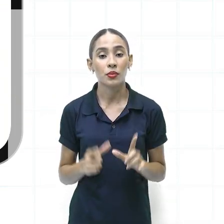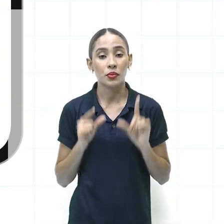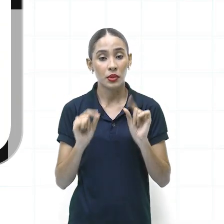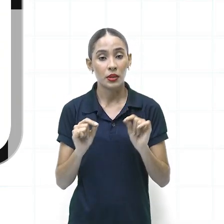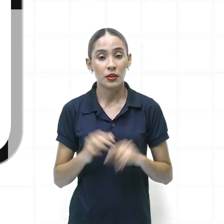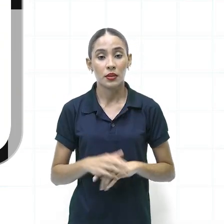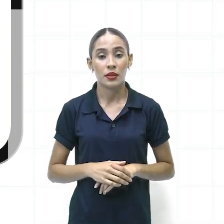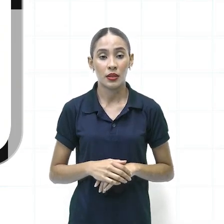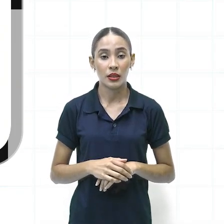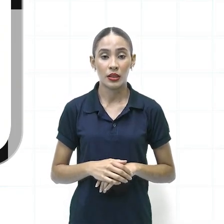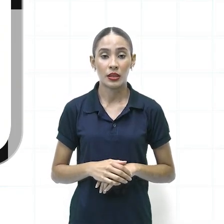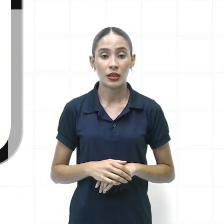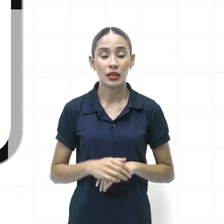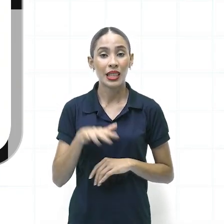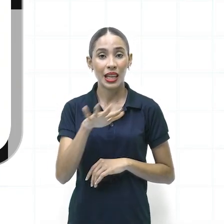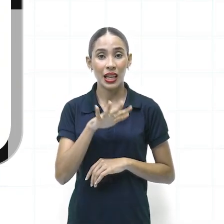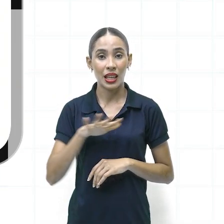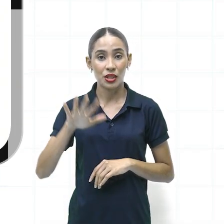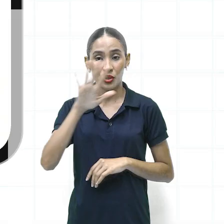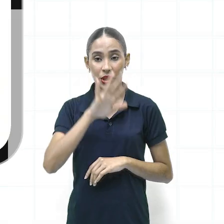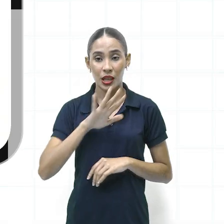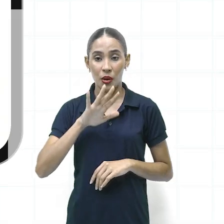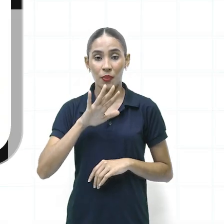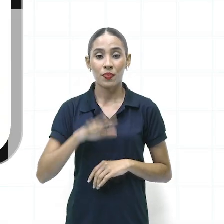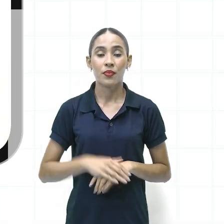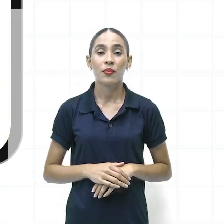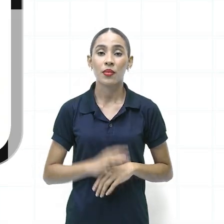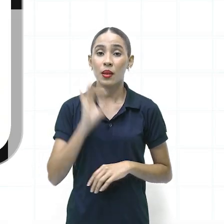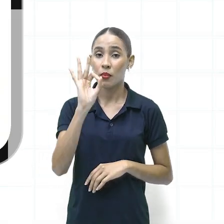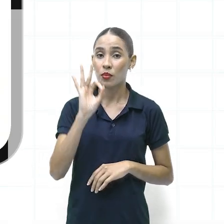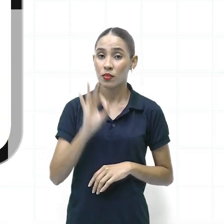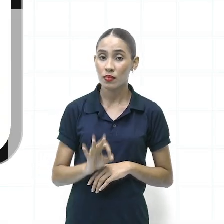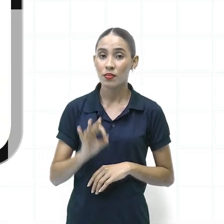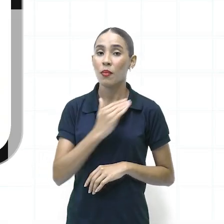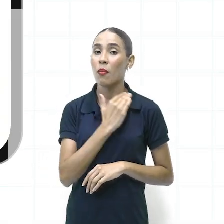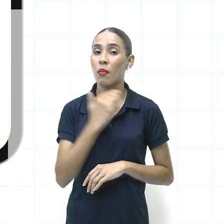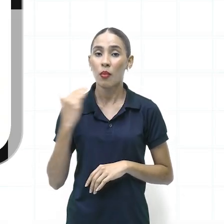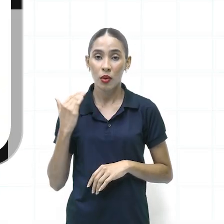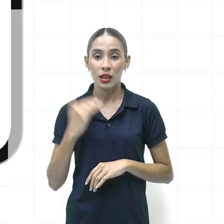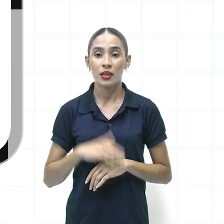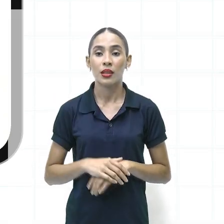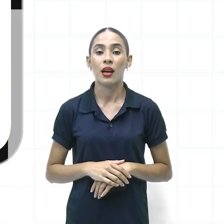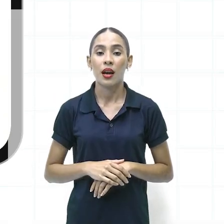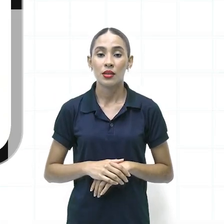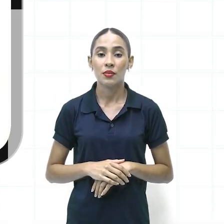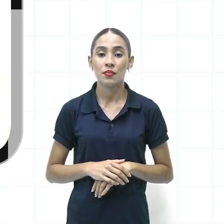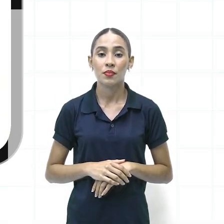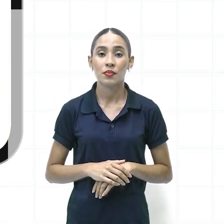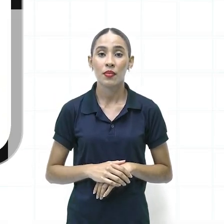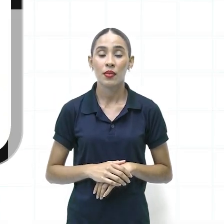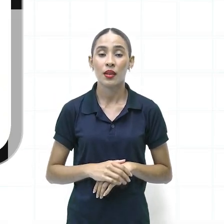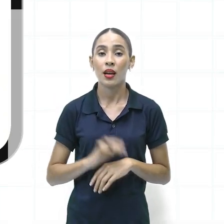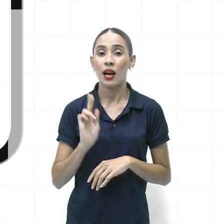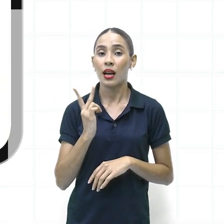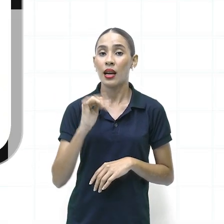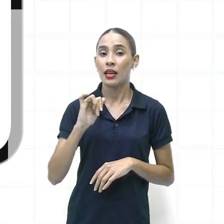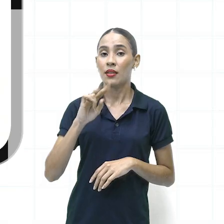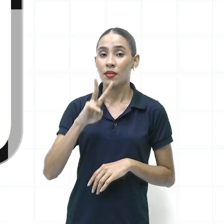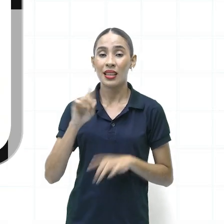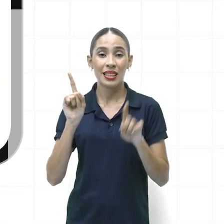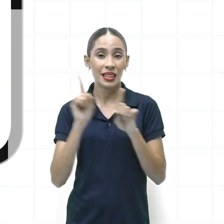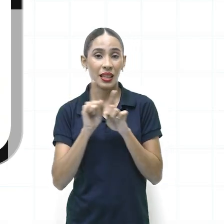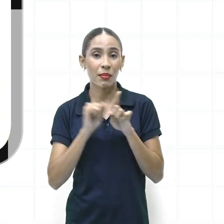gente as regiões, né, a taxa de mortalidade por HIV e AIDS